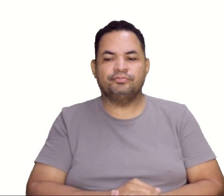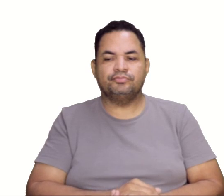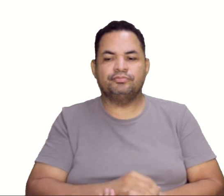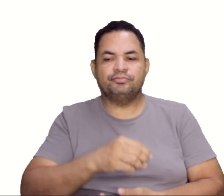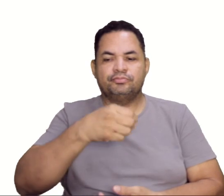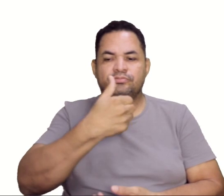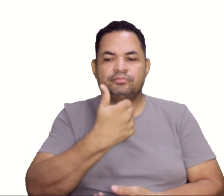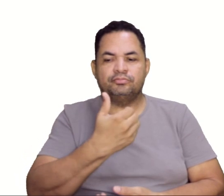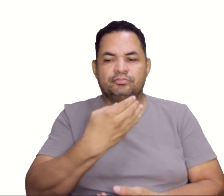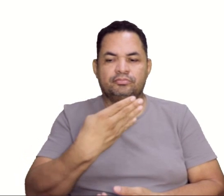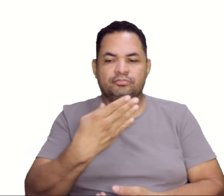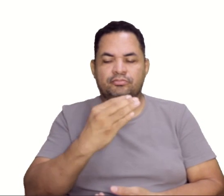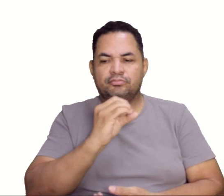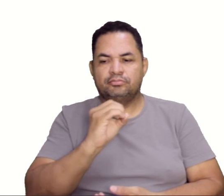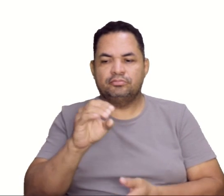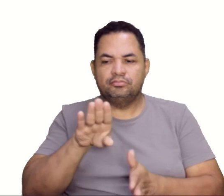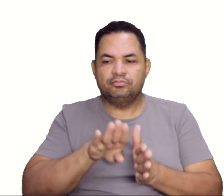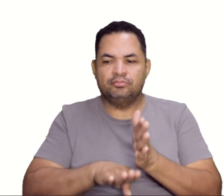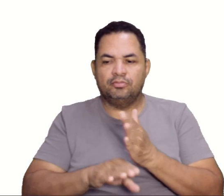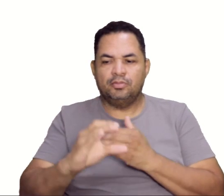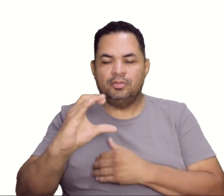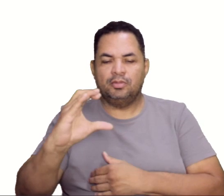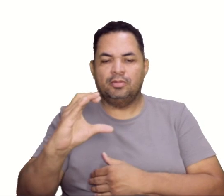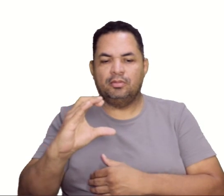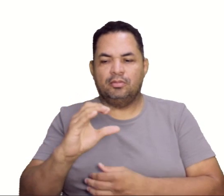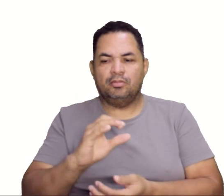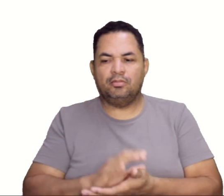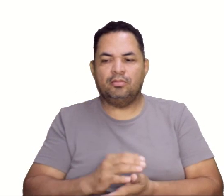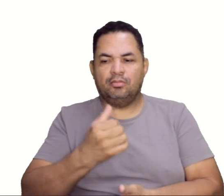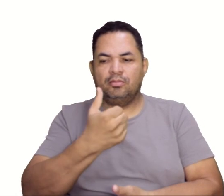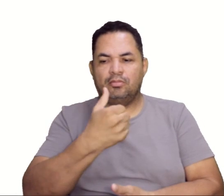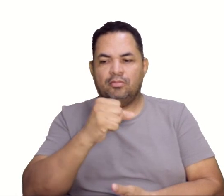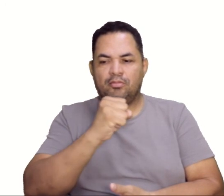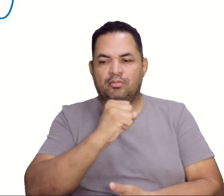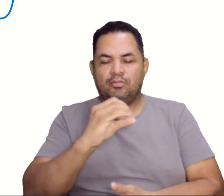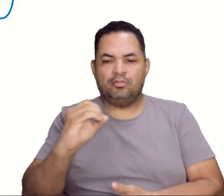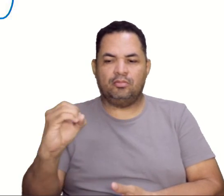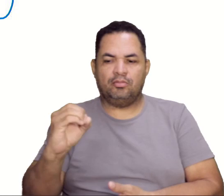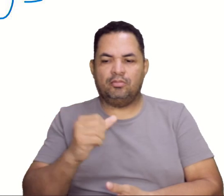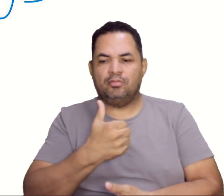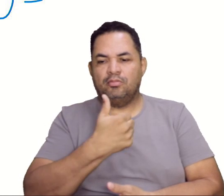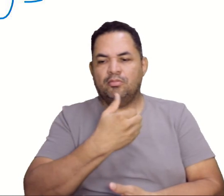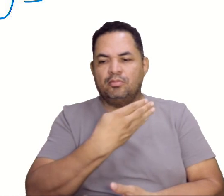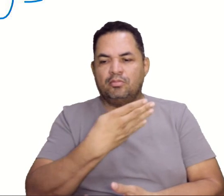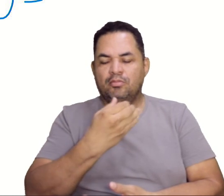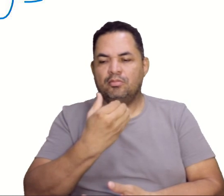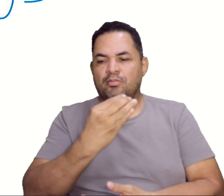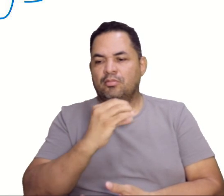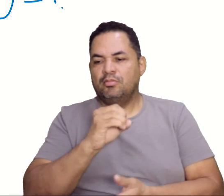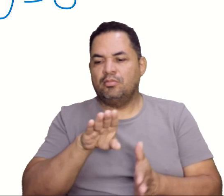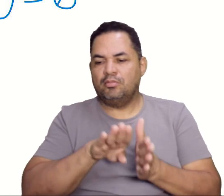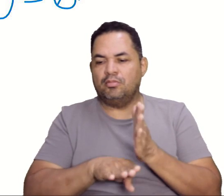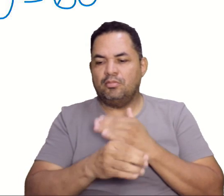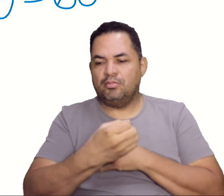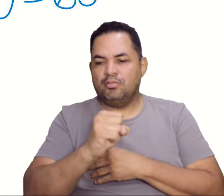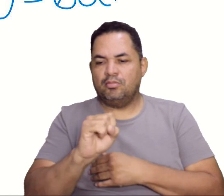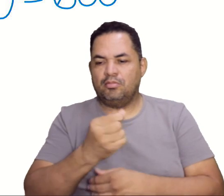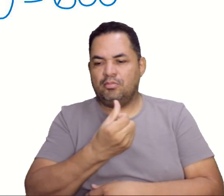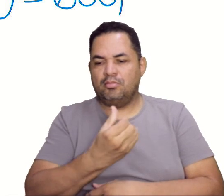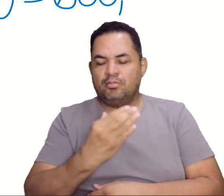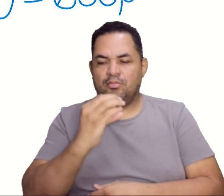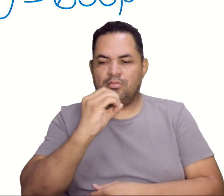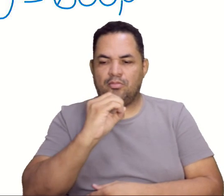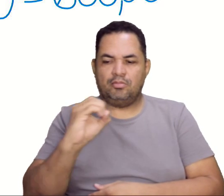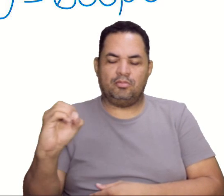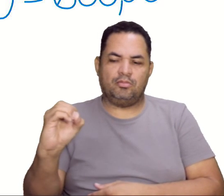é 10000 menos o capital de 800 10000 tira 800 600